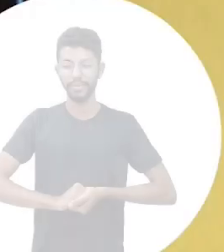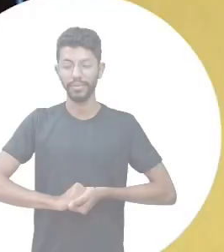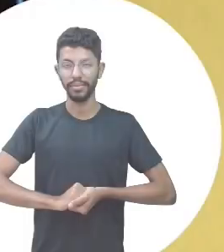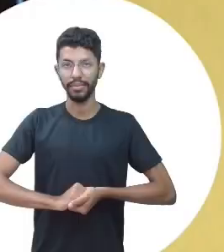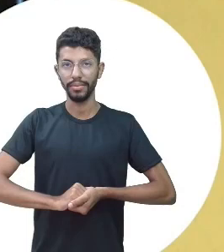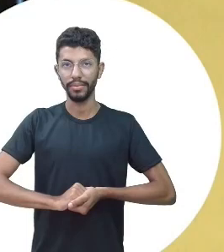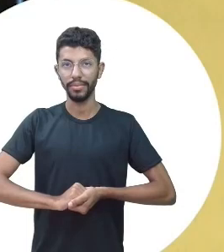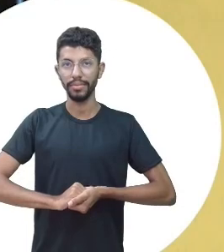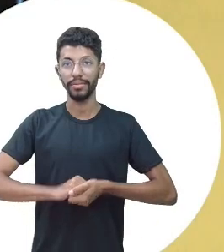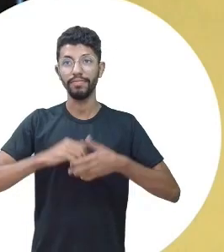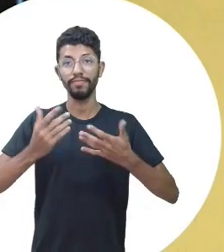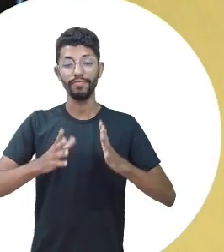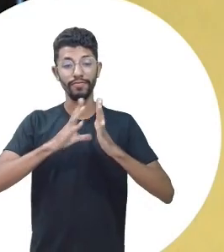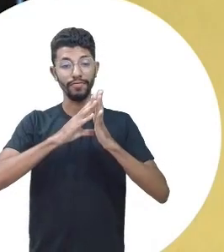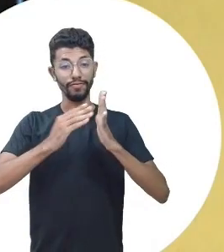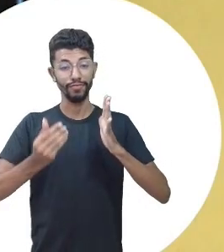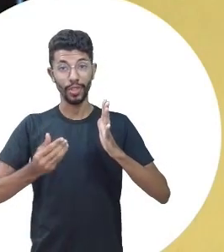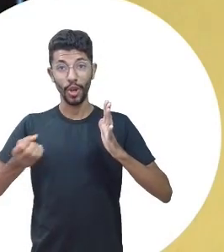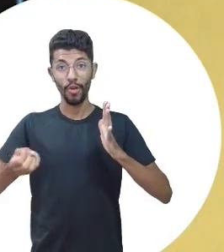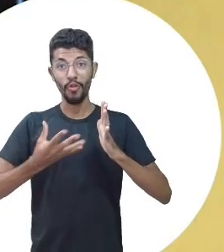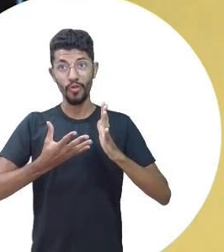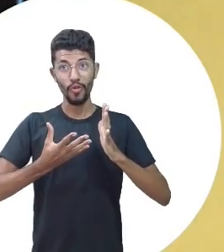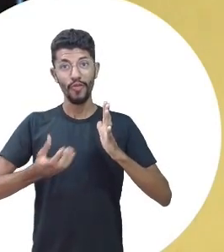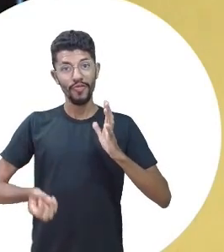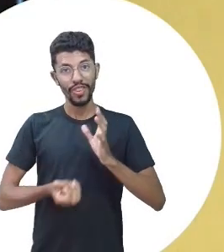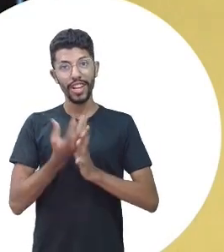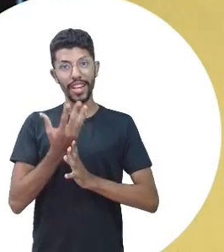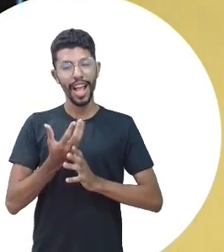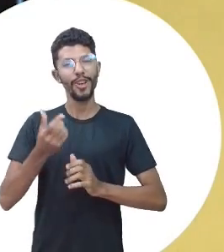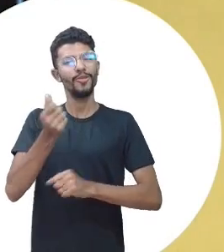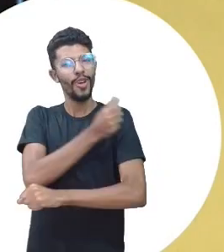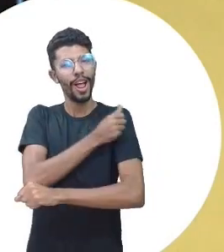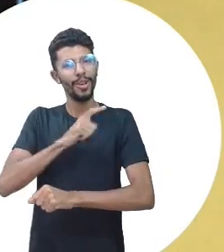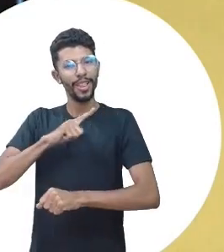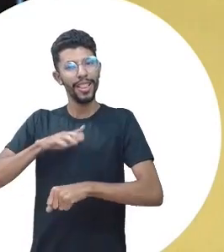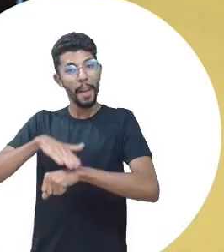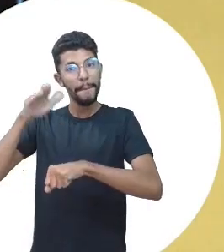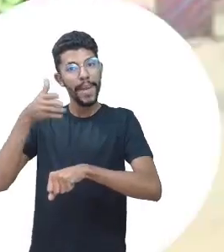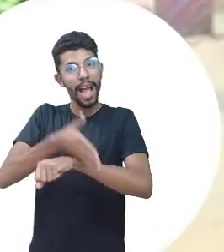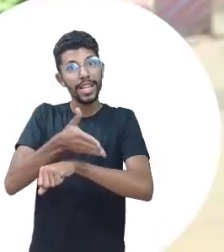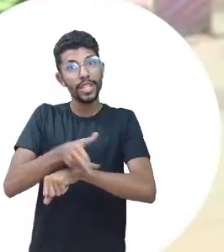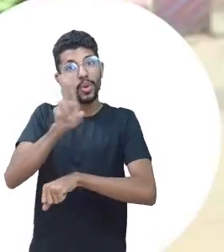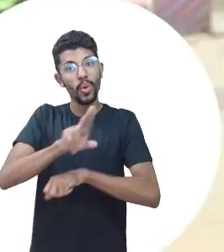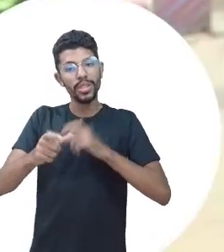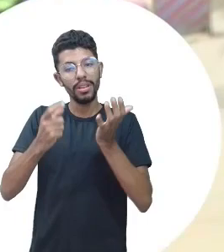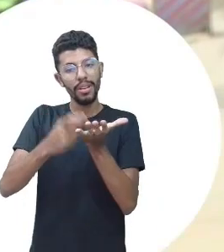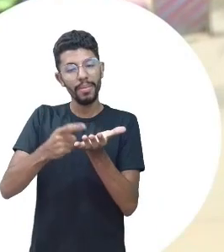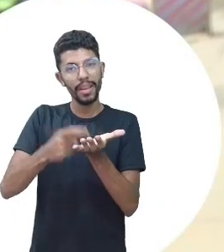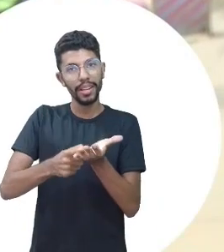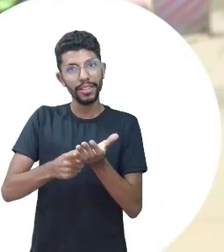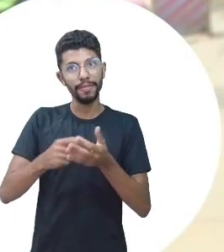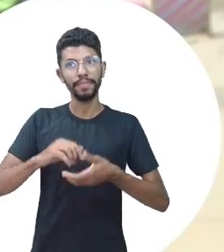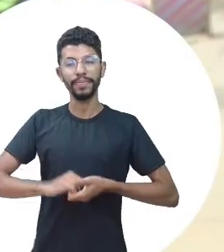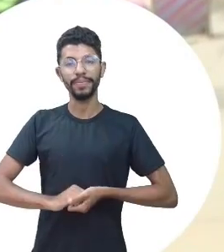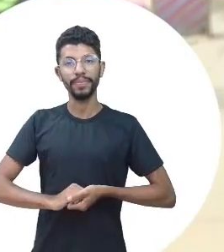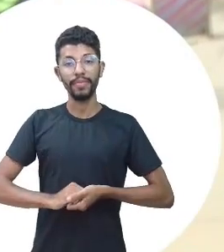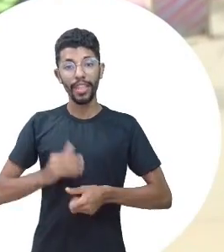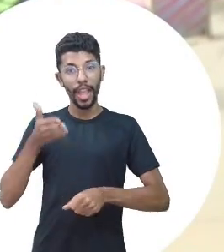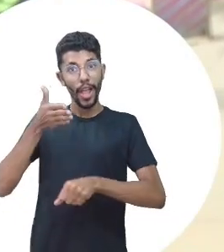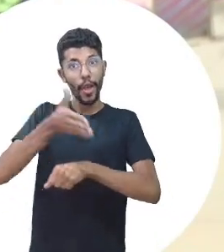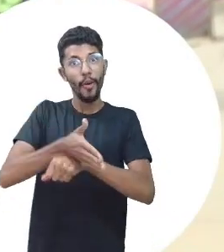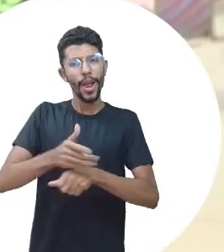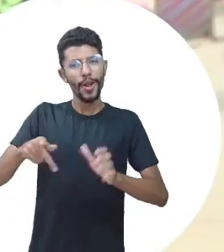Com esse novo modelo que foi implantado, os alunos estão tendo mais acesso pelo aplicativo. Eu entro na pasta